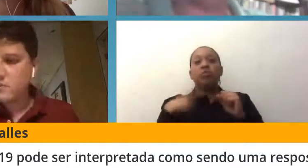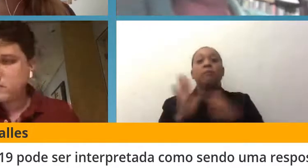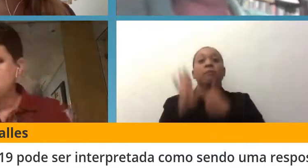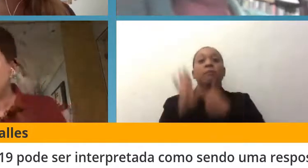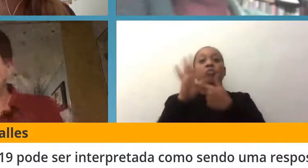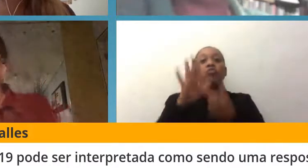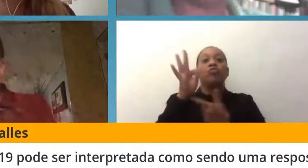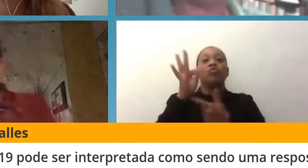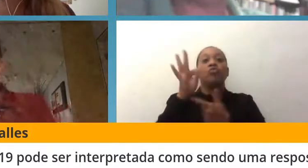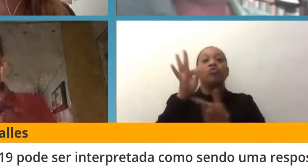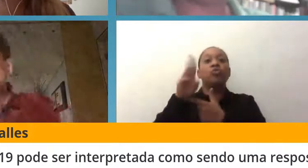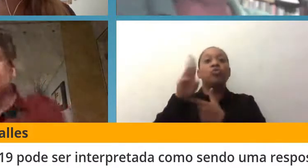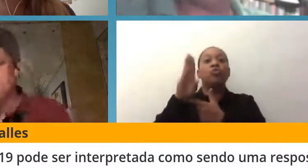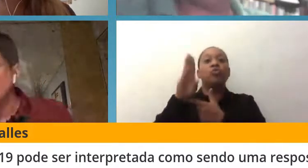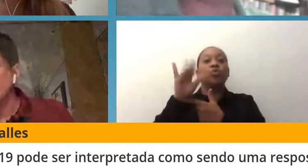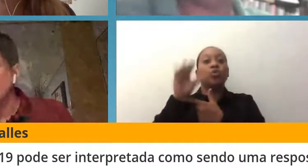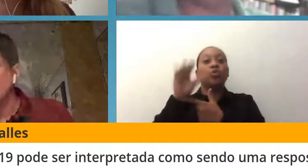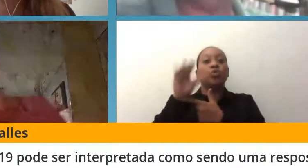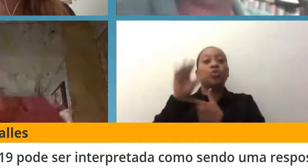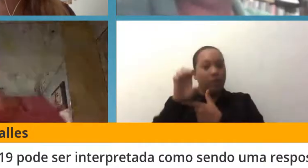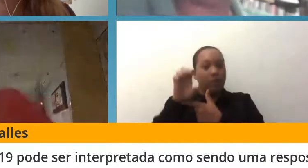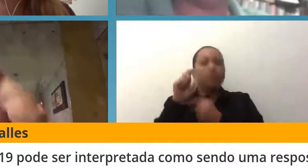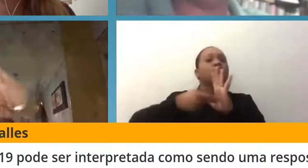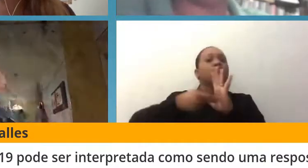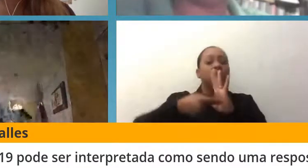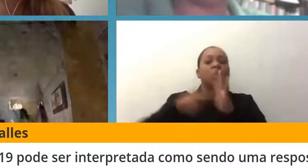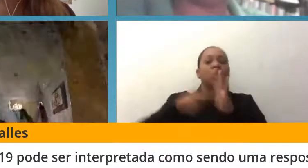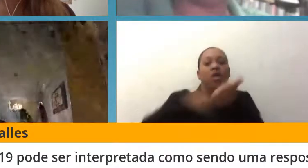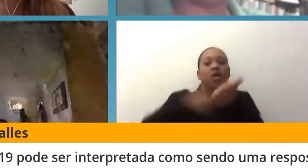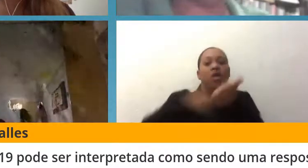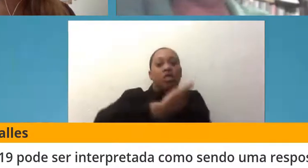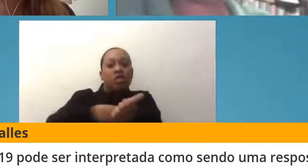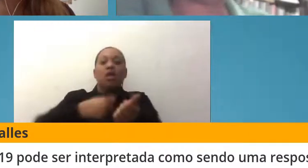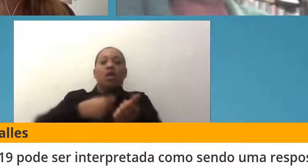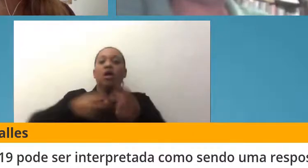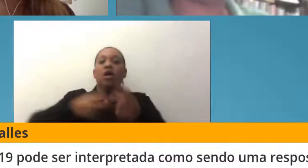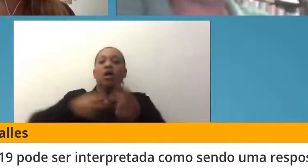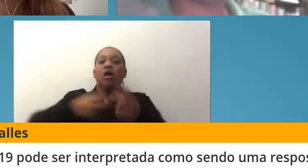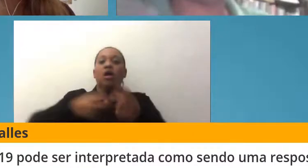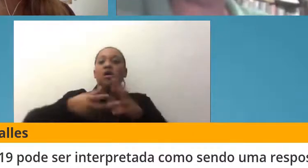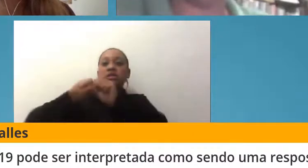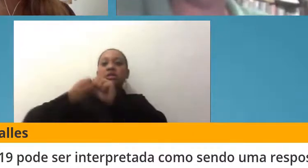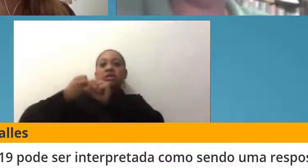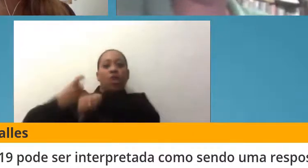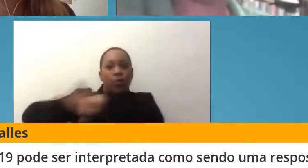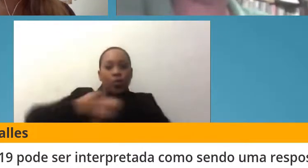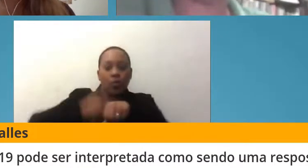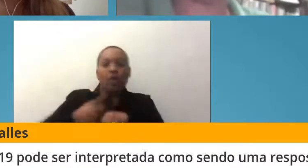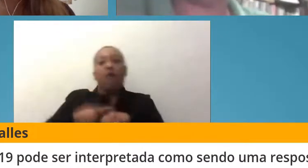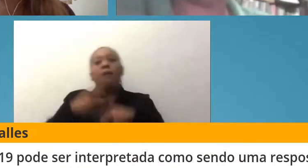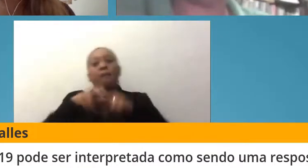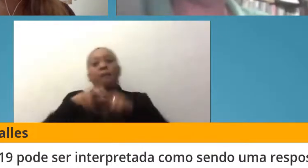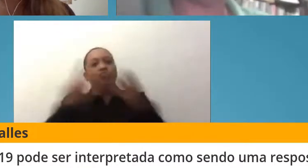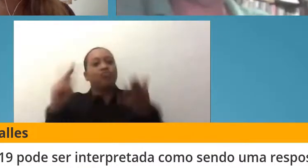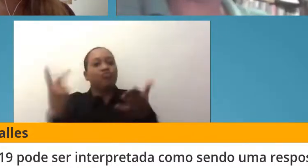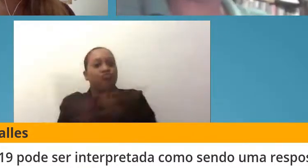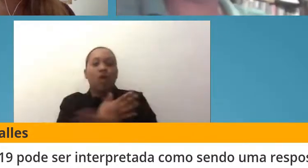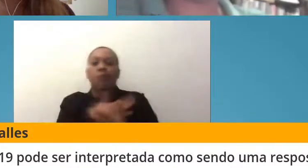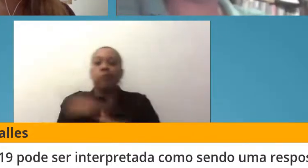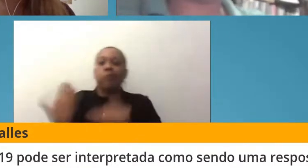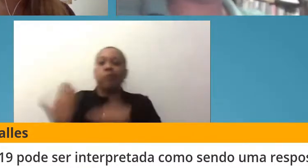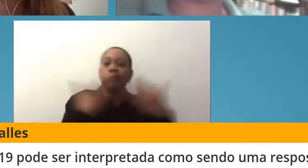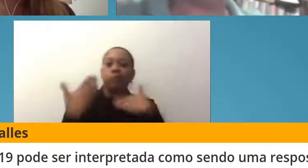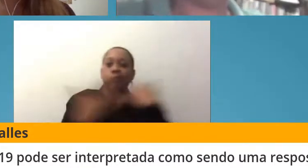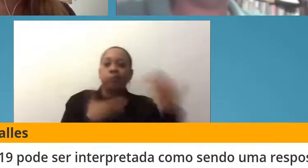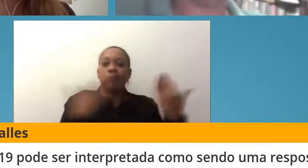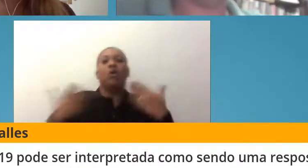que leva o paciente à morte por Covid, e a gente tem visto que acontece muitas vezes, as complicações da Covid acontecem